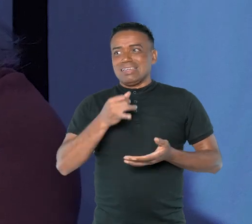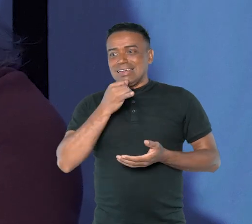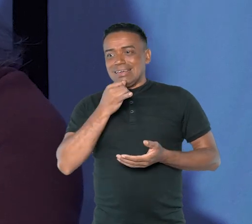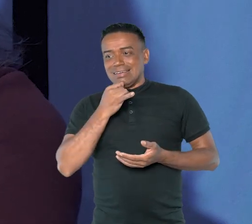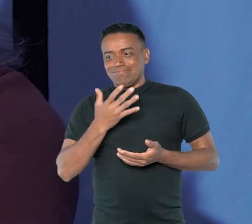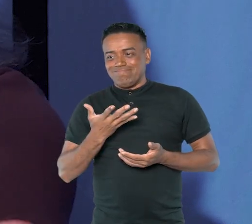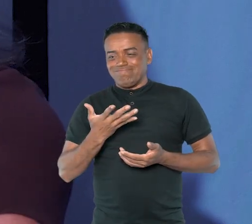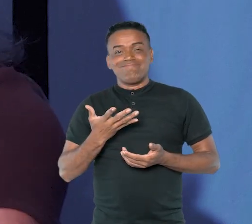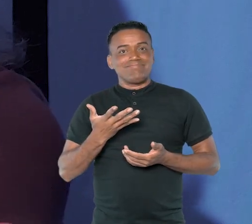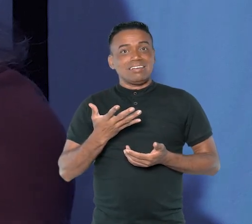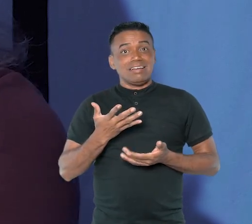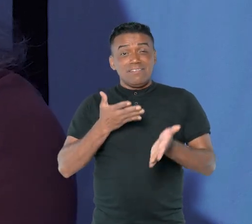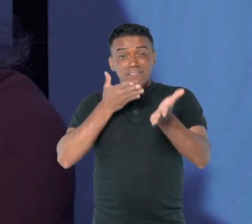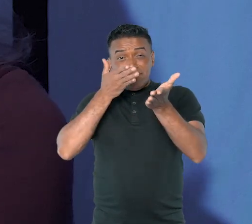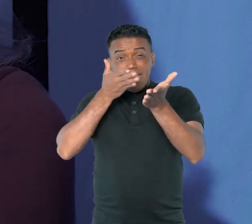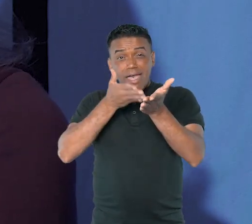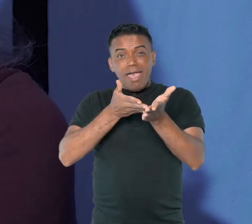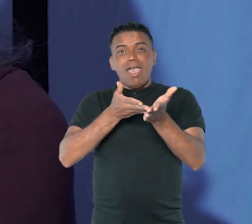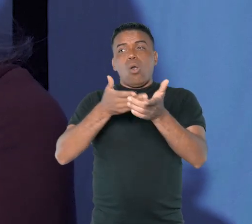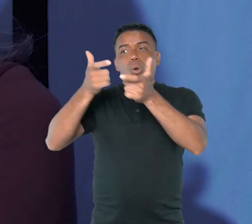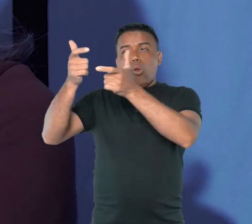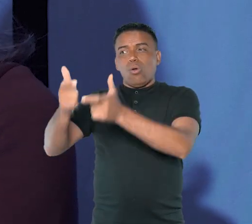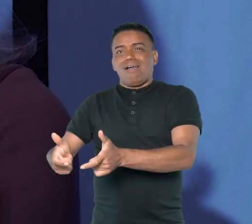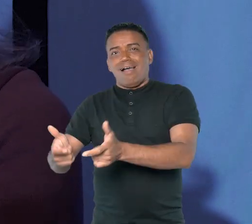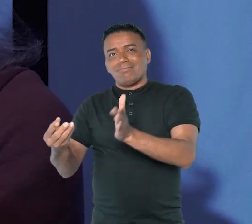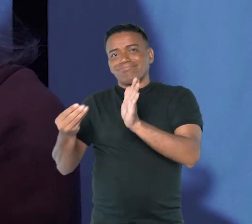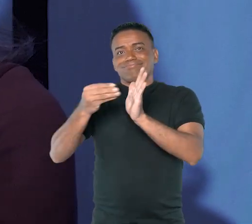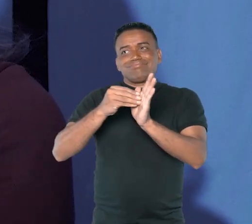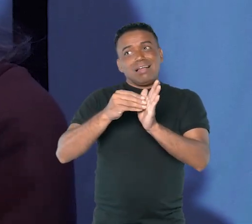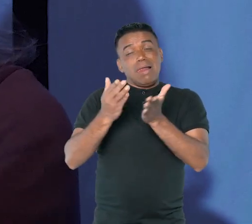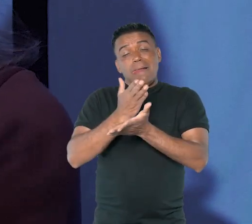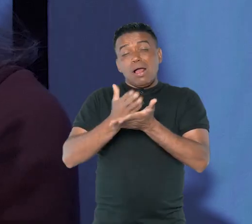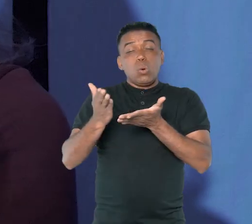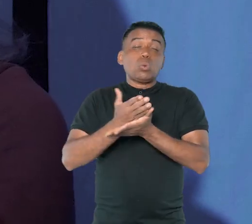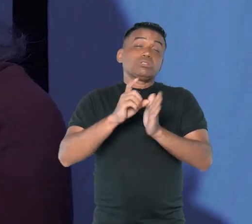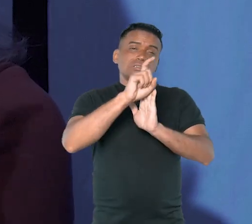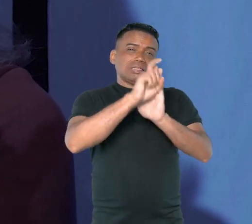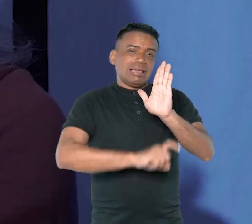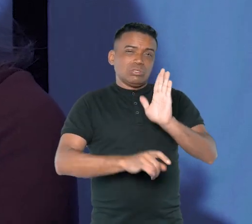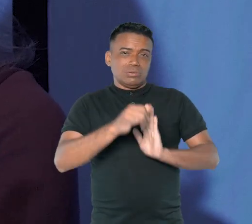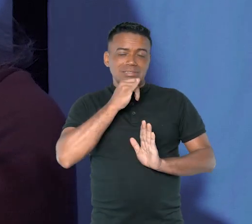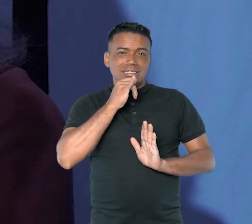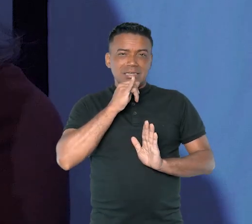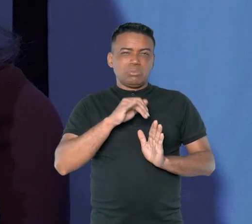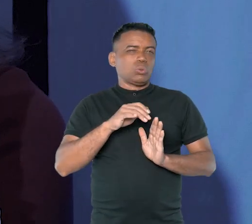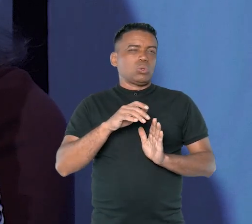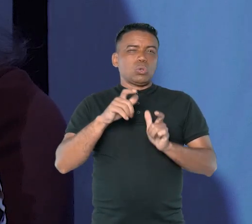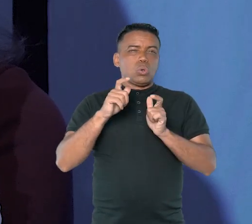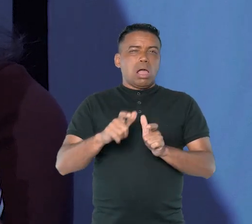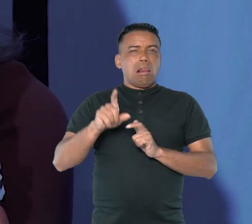certa fidelidade ao lugar, com algumas exceções, tem alguns textos, por exemplo, quando eu estava em Stonehenge,